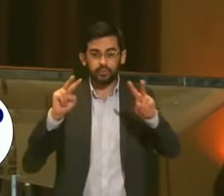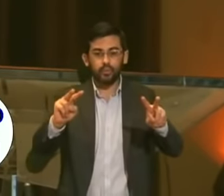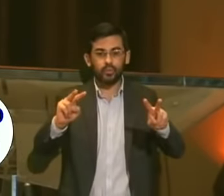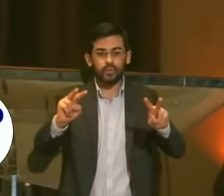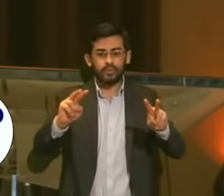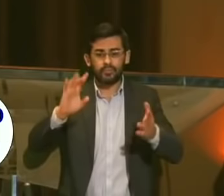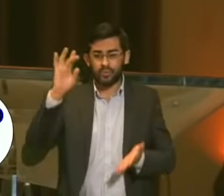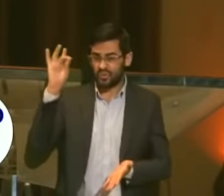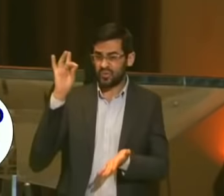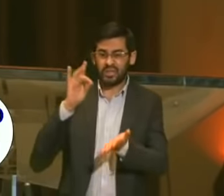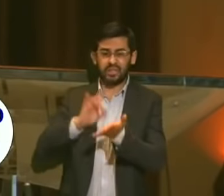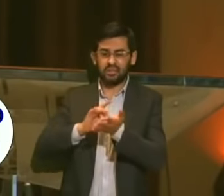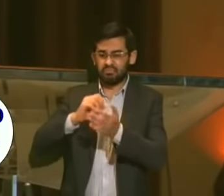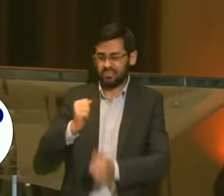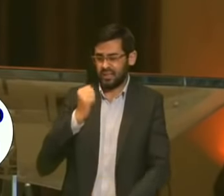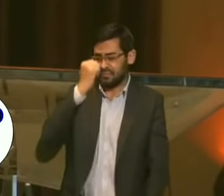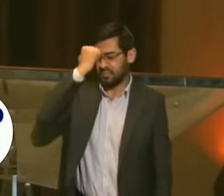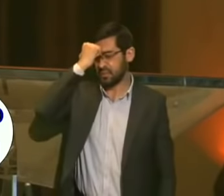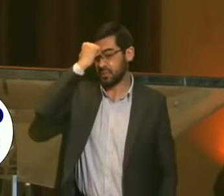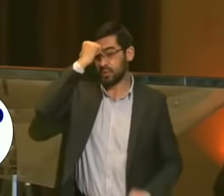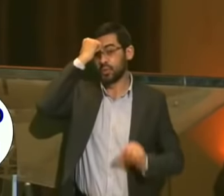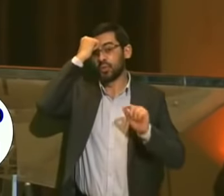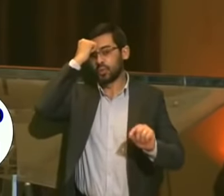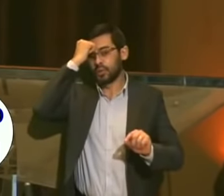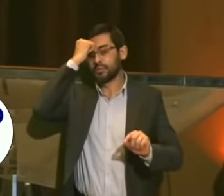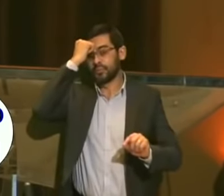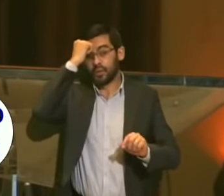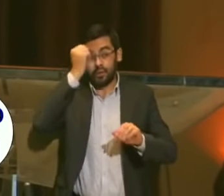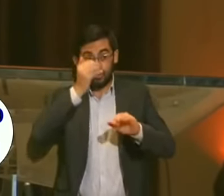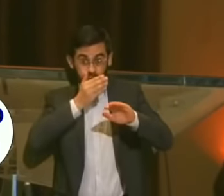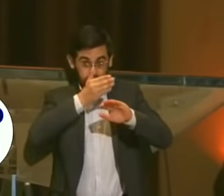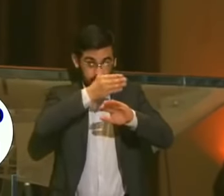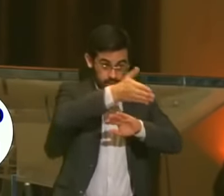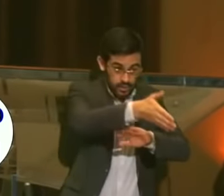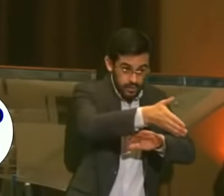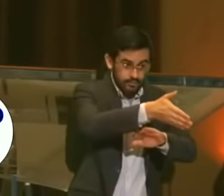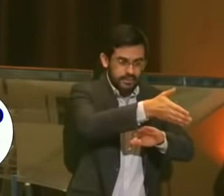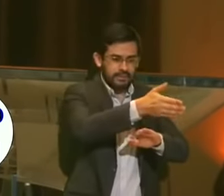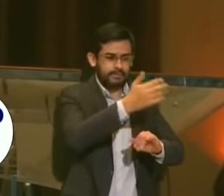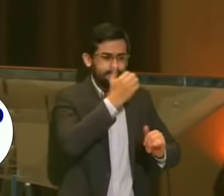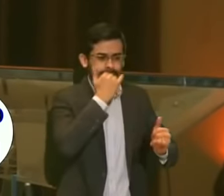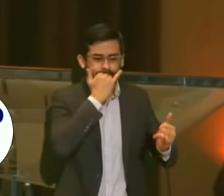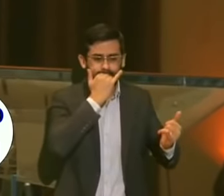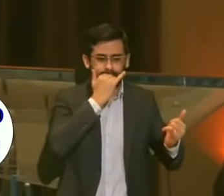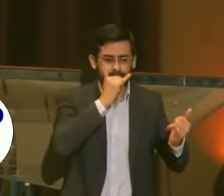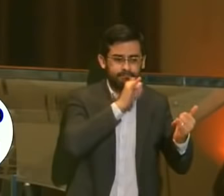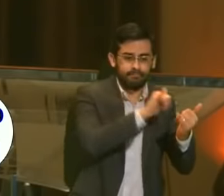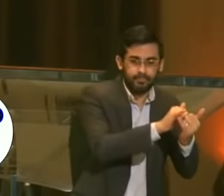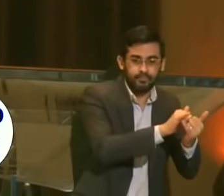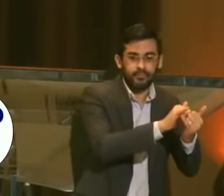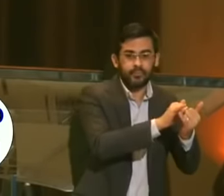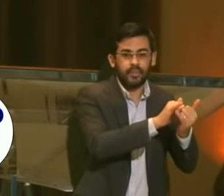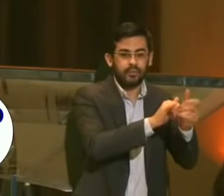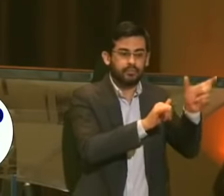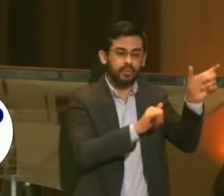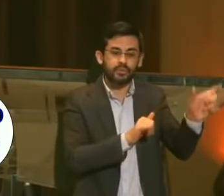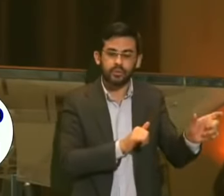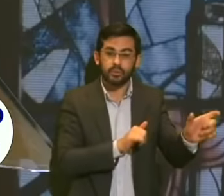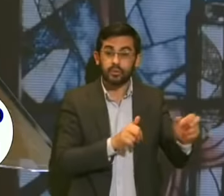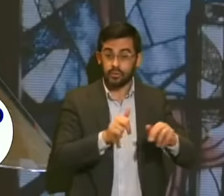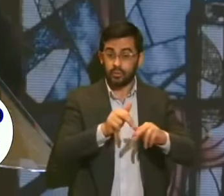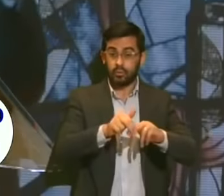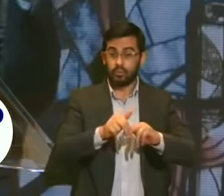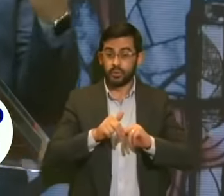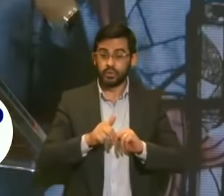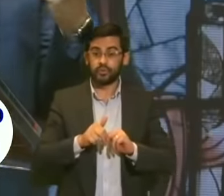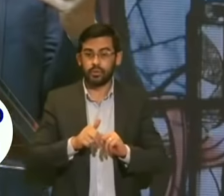seu verdadeiro arrependimento, reparar o dano cometido contra alguém. E é por isso que